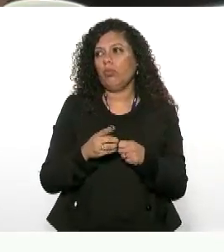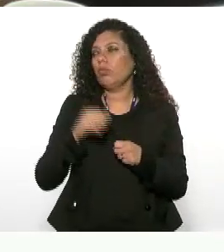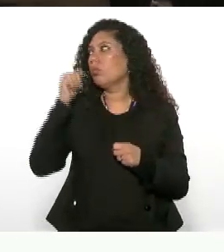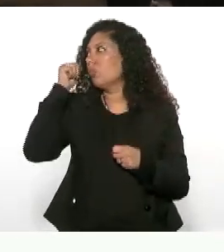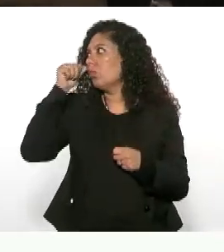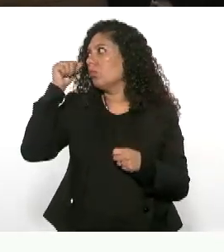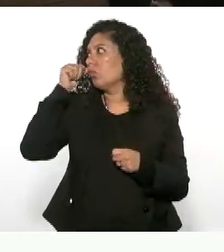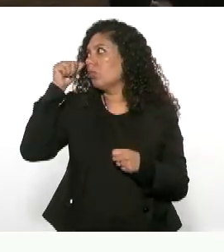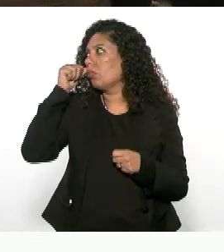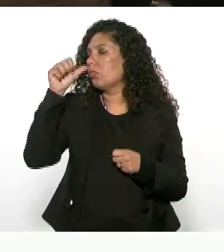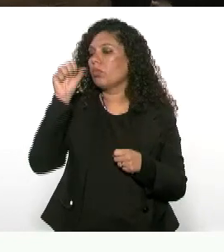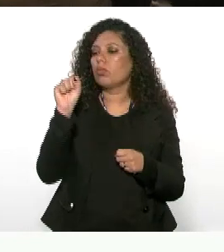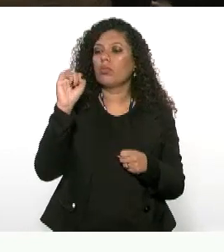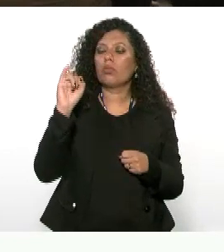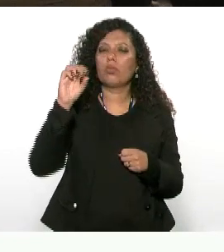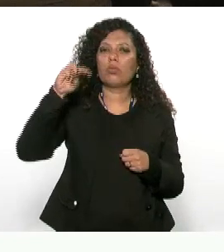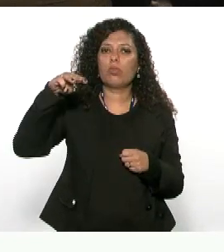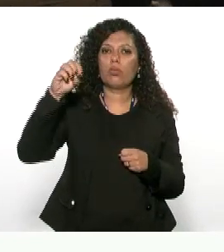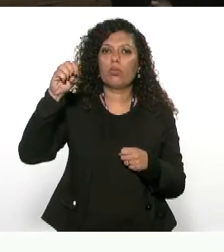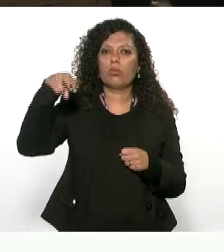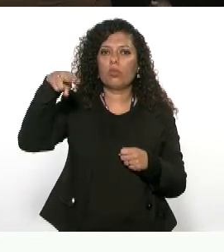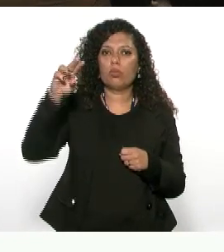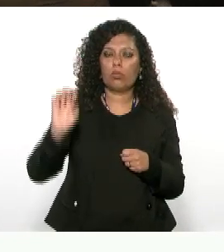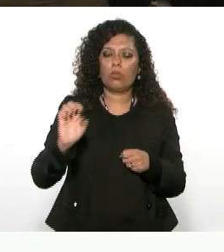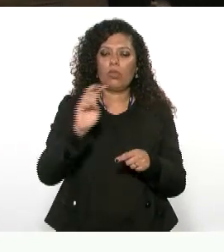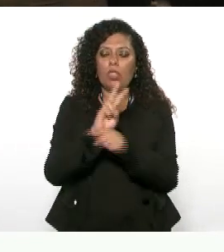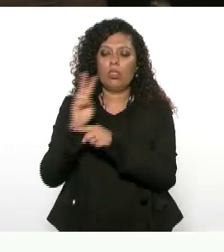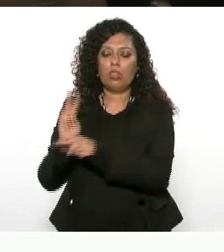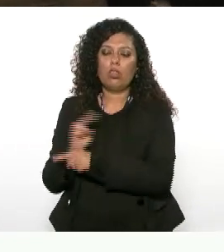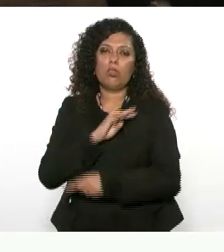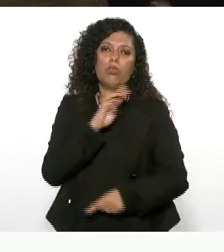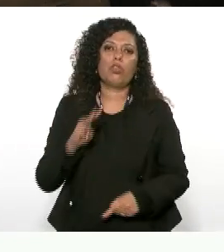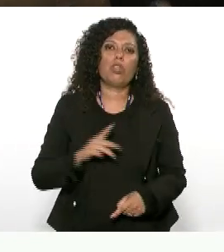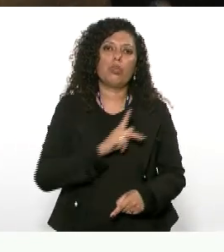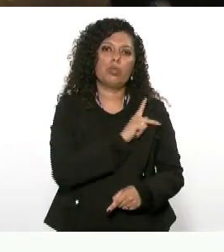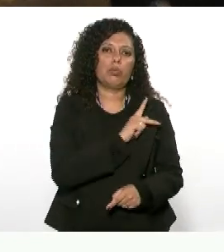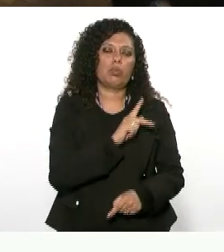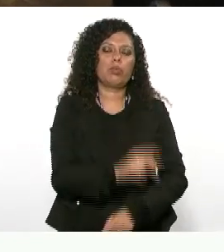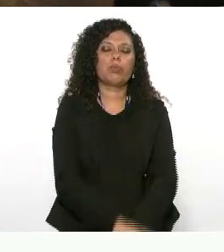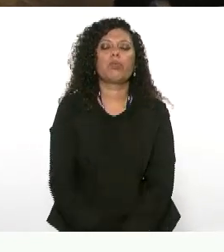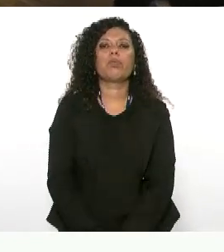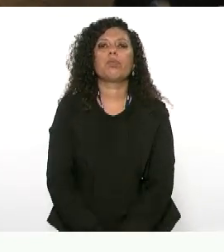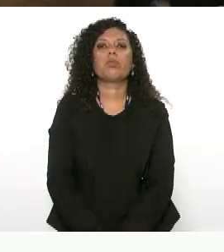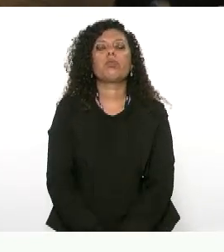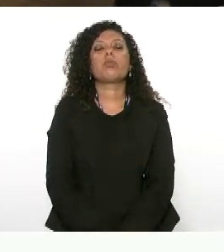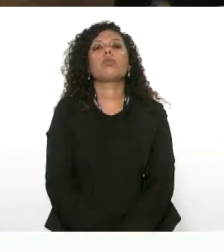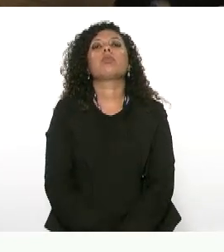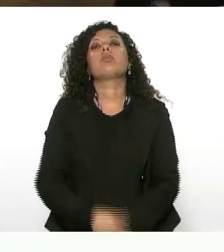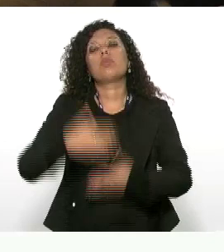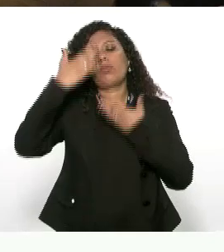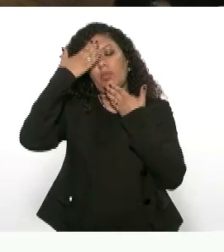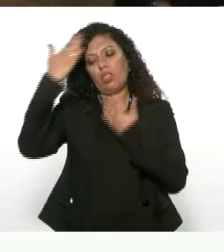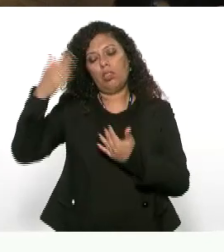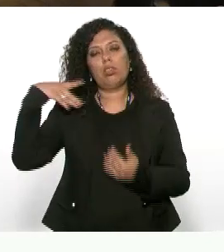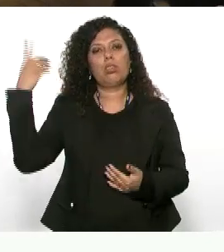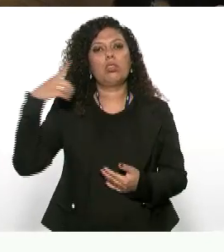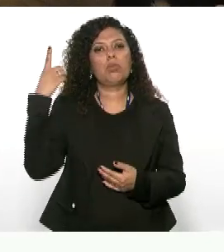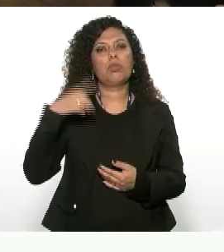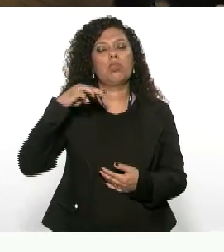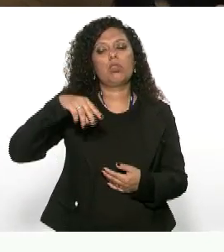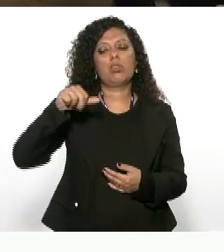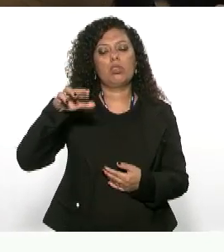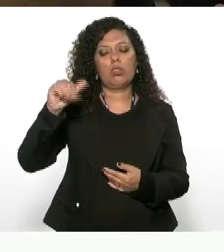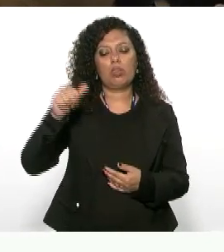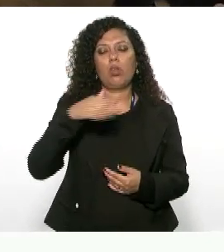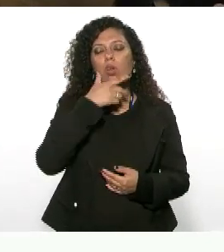Somaine Lisboa, que representa aqui também o Ministério Público. Muito obrigada pela sua presença. Obrigada, deputada Marta Rocha,